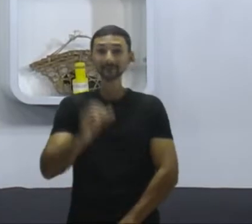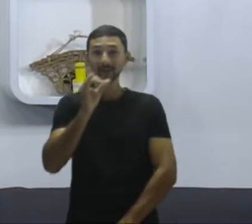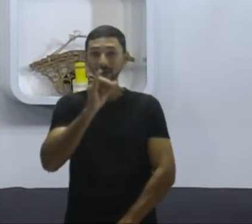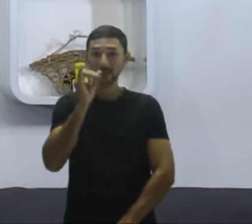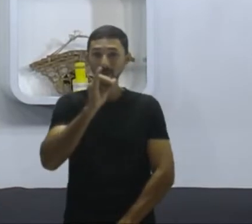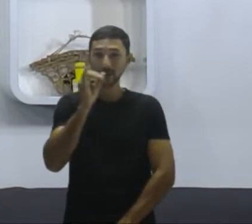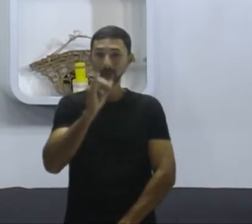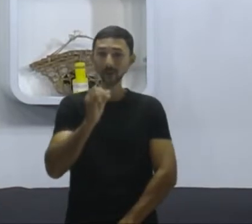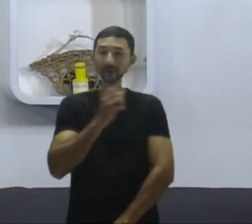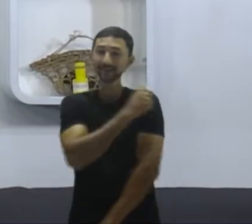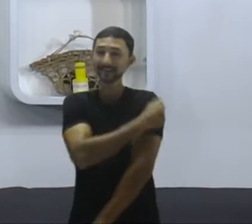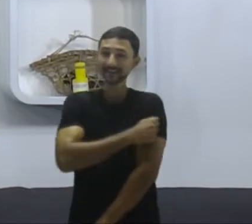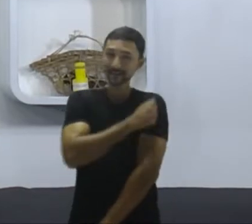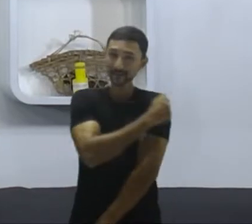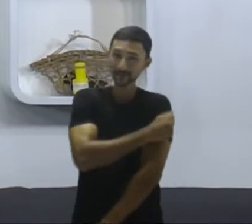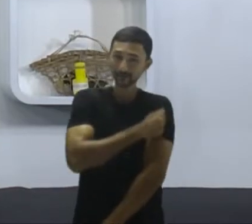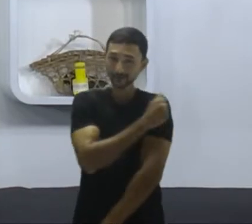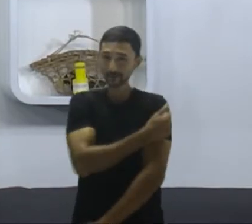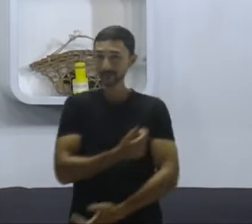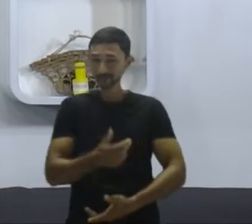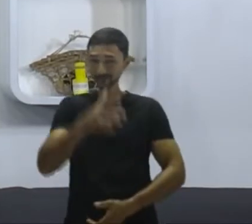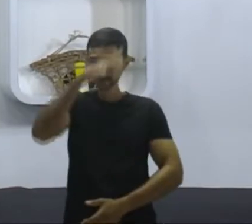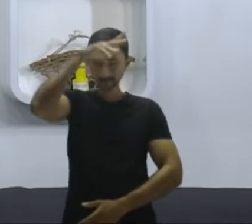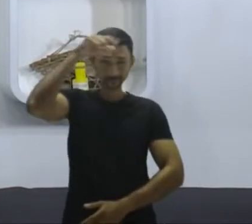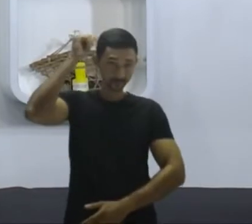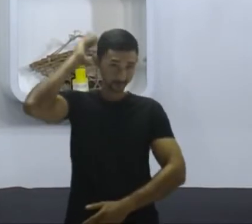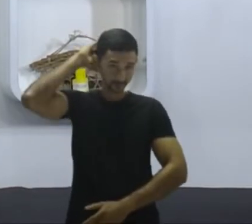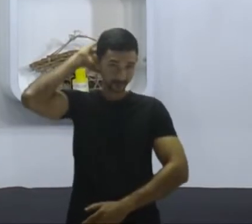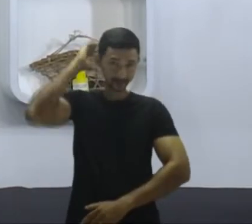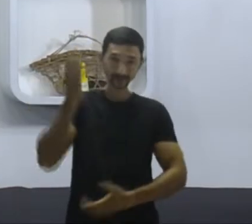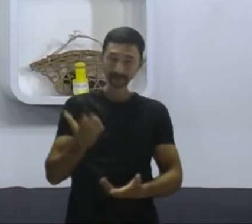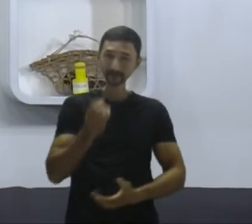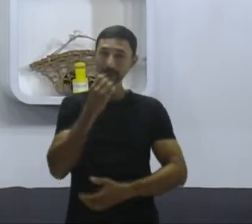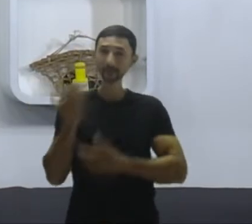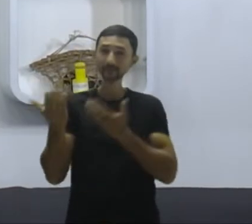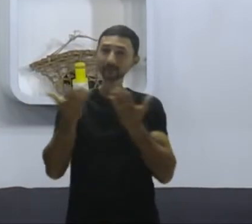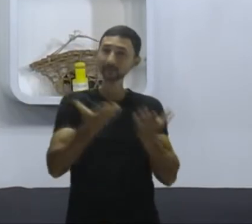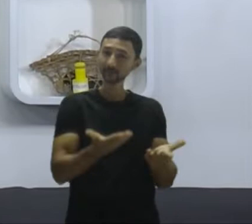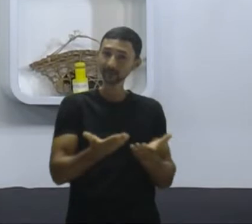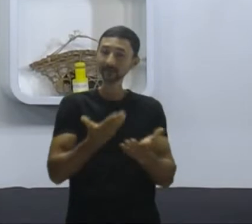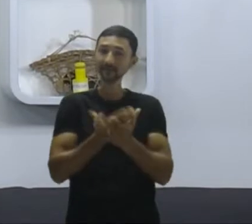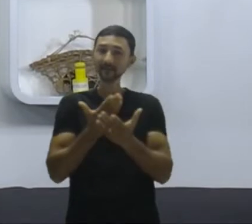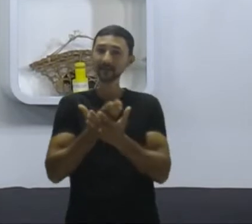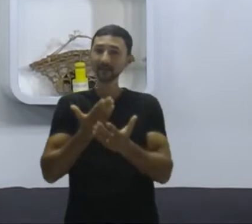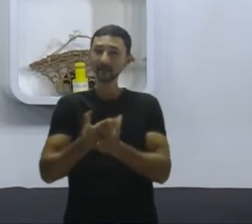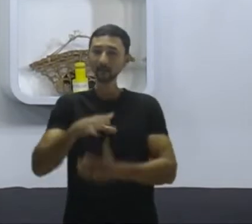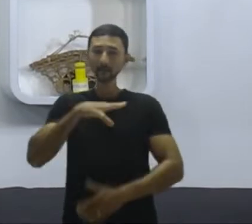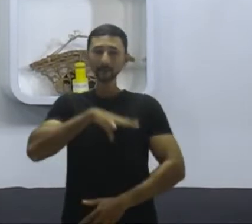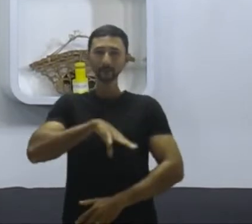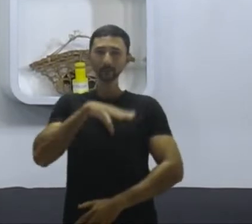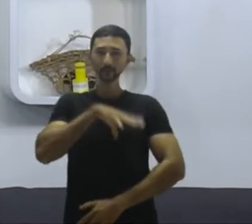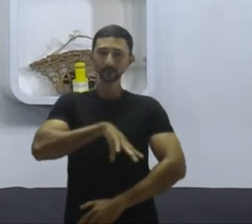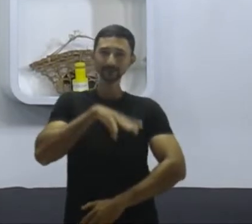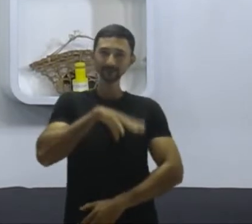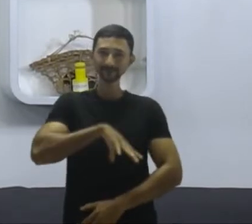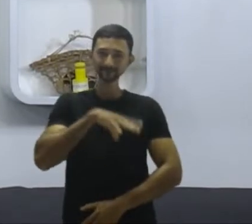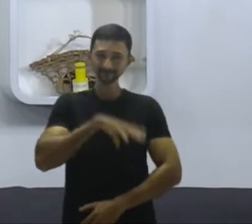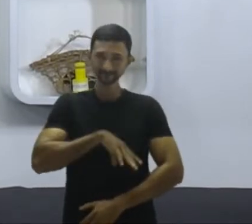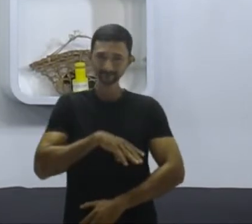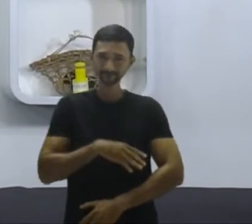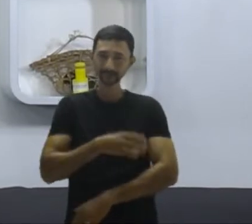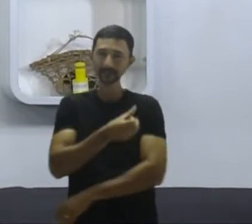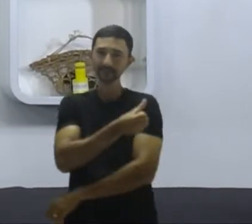Olá, queridos alunos da Rede Municipal de Belém. Sejam bem-vindos a mais uma aula de língua portuguesa para